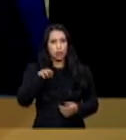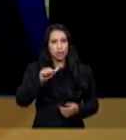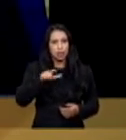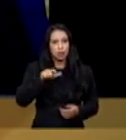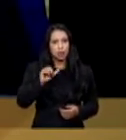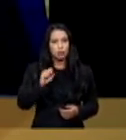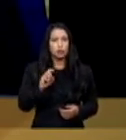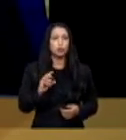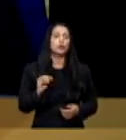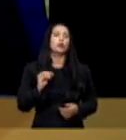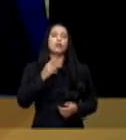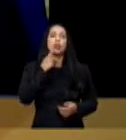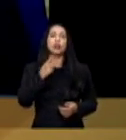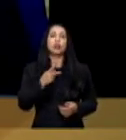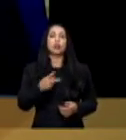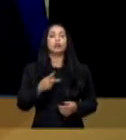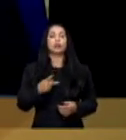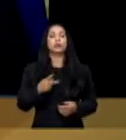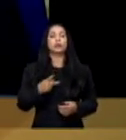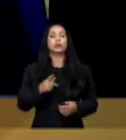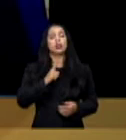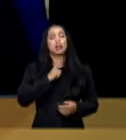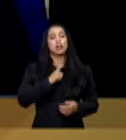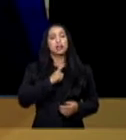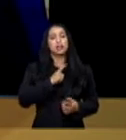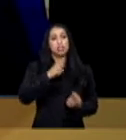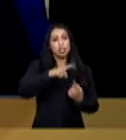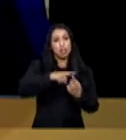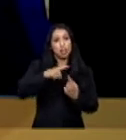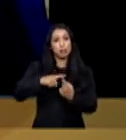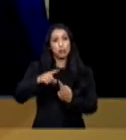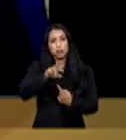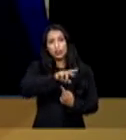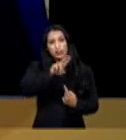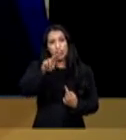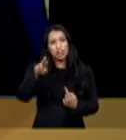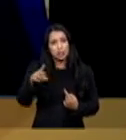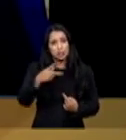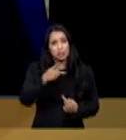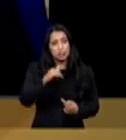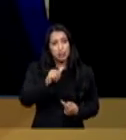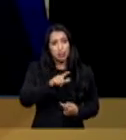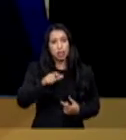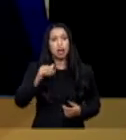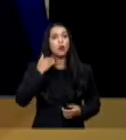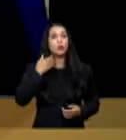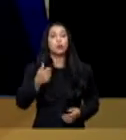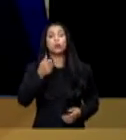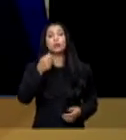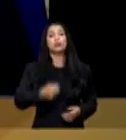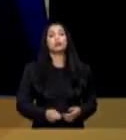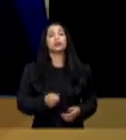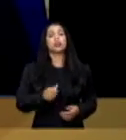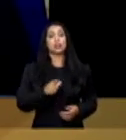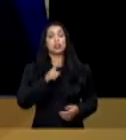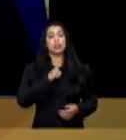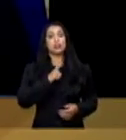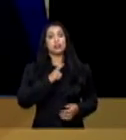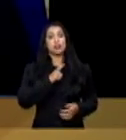preceito primário com o preceito secundário de tipos penais distintos, o juiz eleva-se à condição de